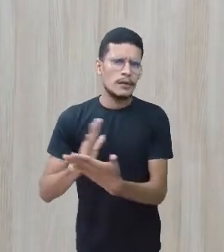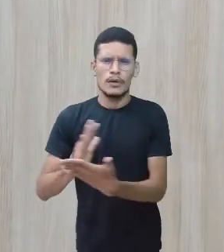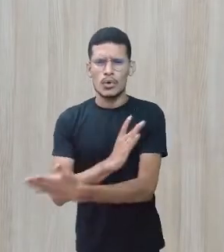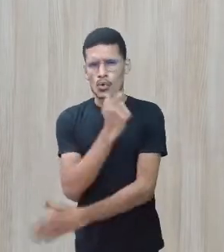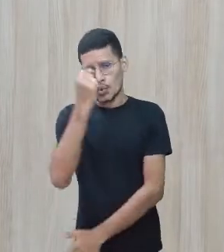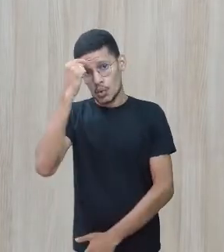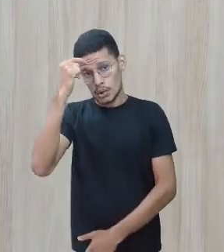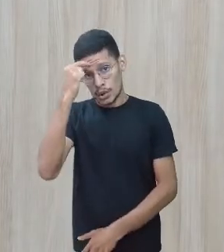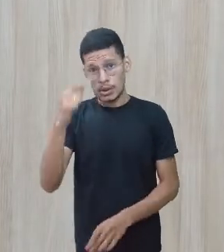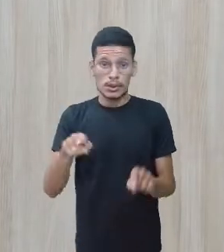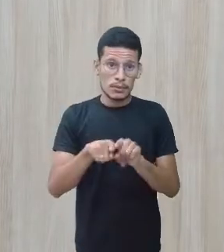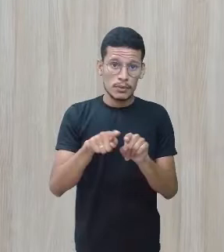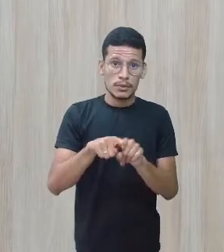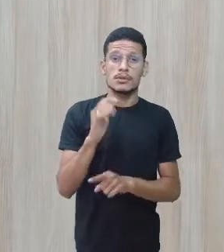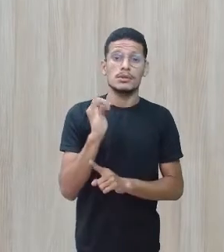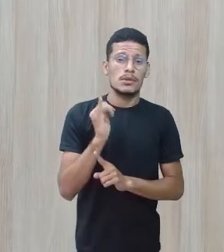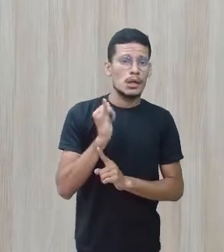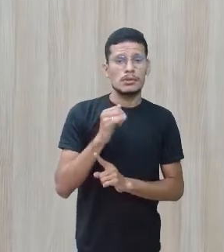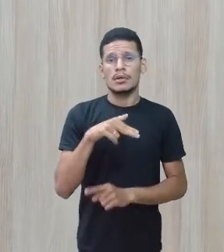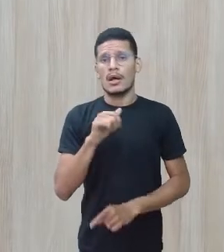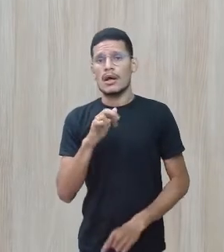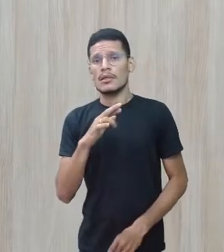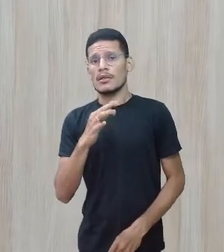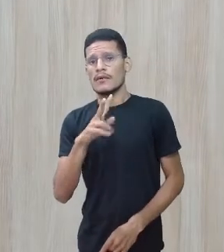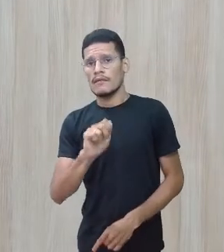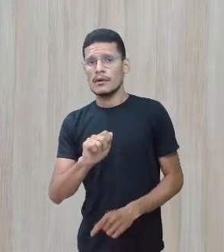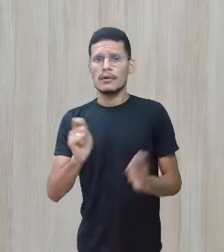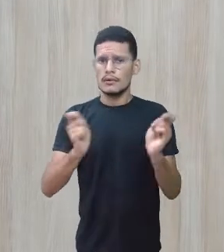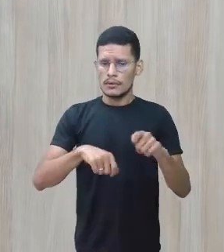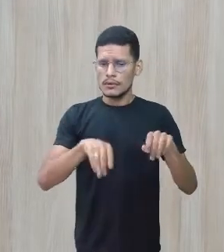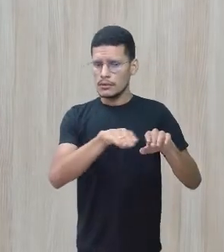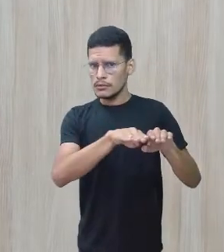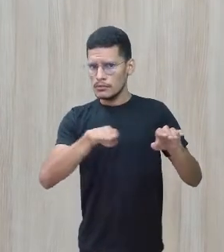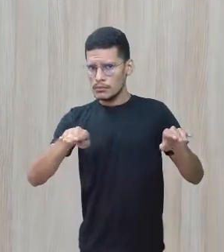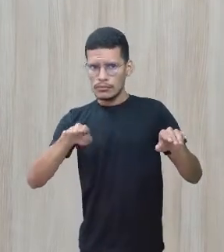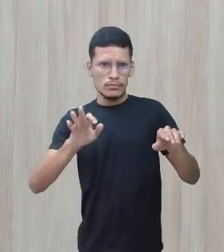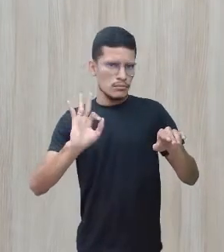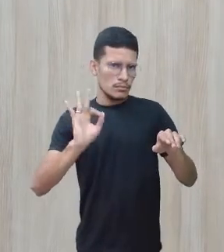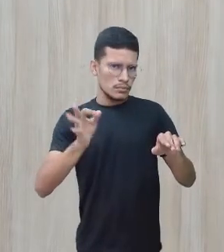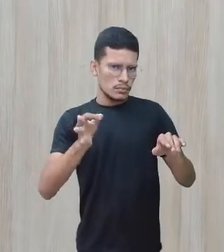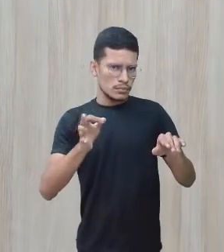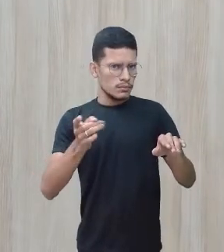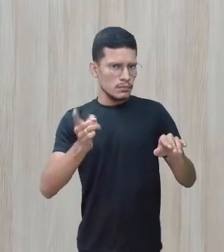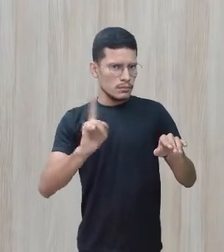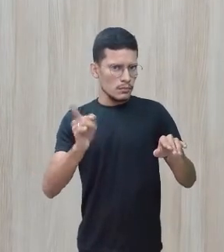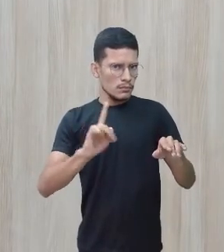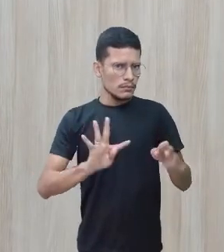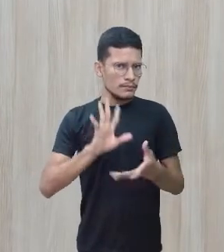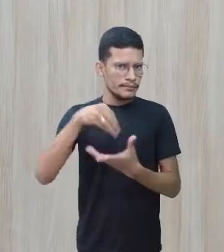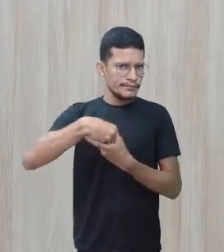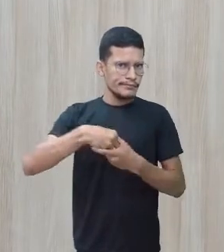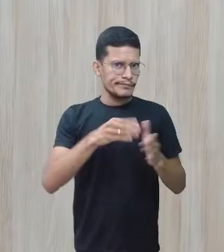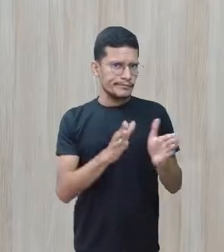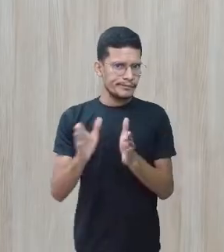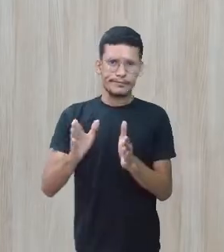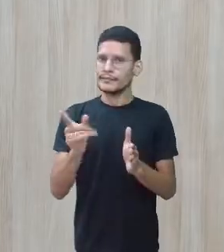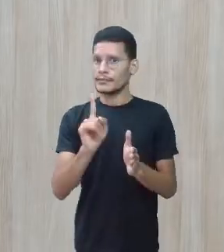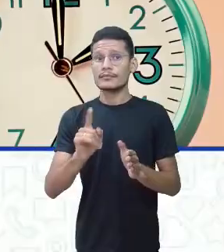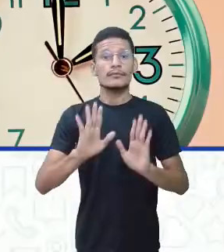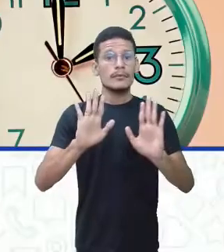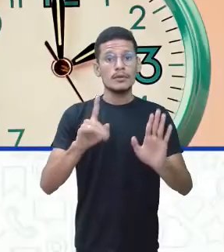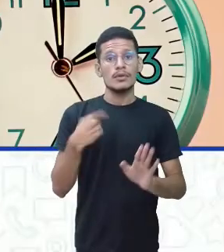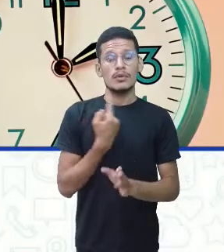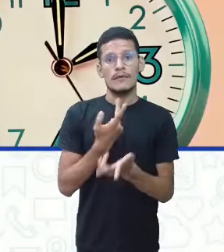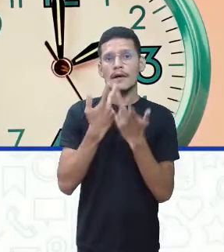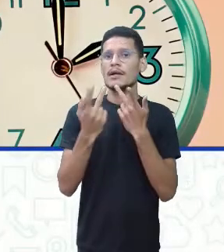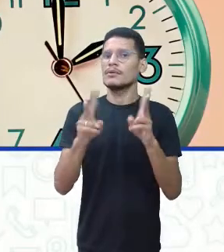gente vai ter uma narrativa que não necessariamente vai ser linear em torno na ordem cronológica dos fatos, já que a gente está falando